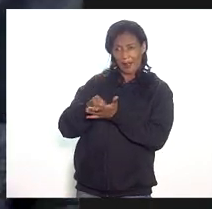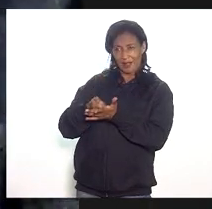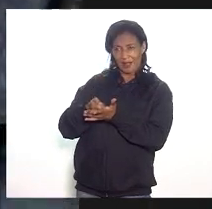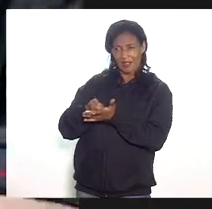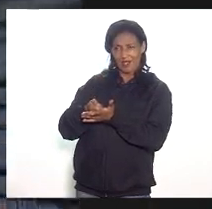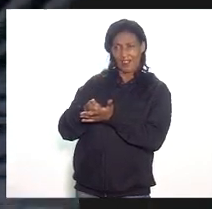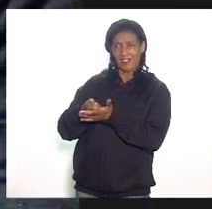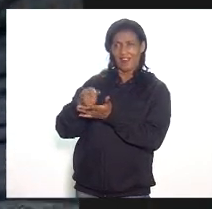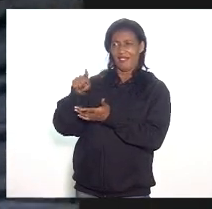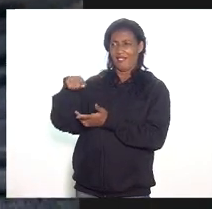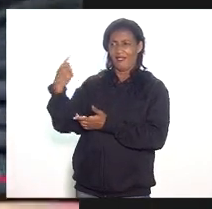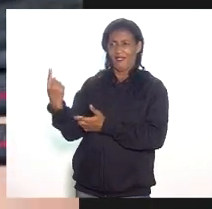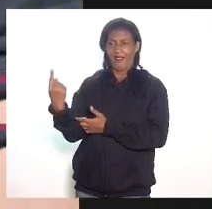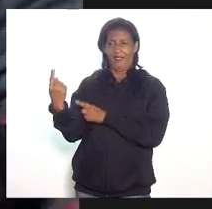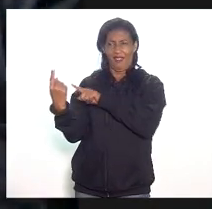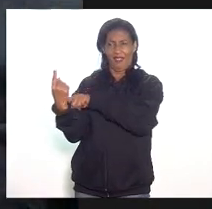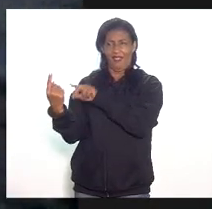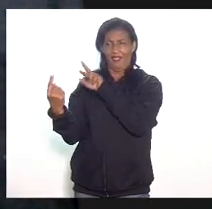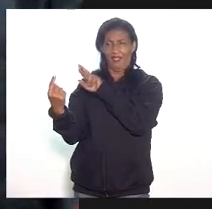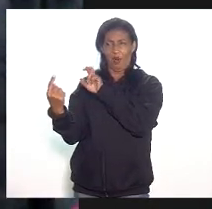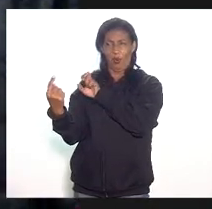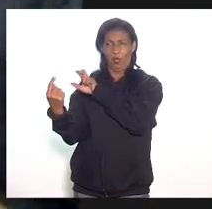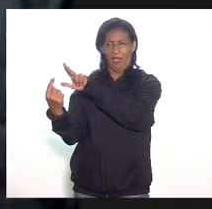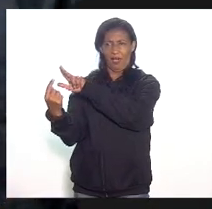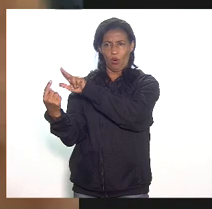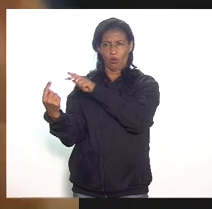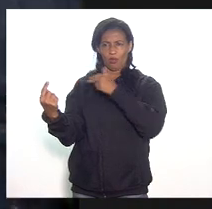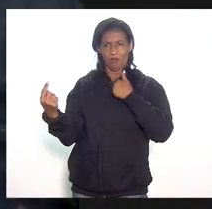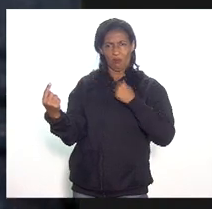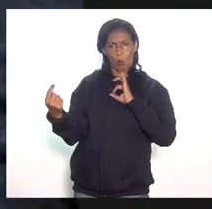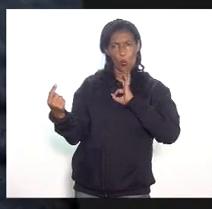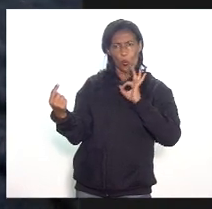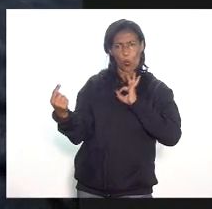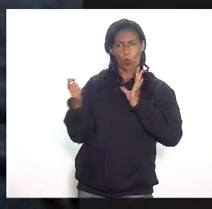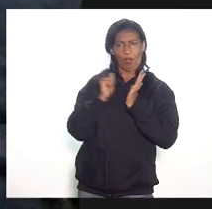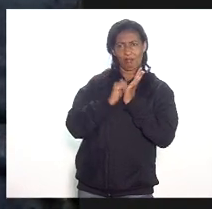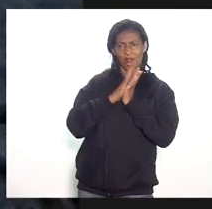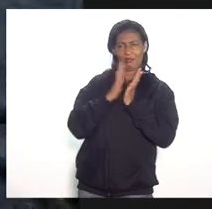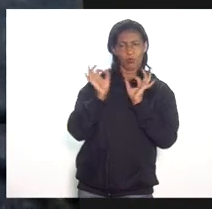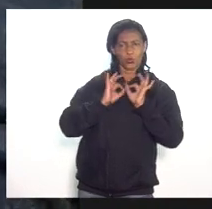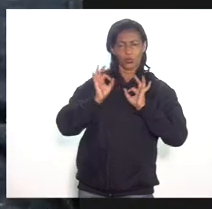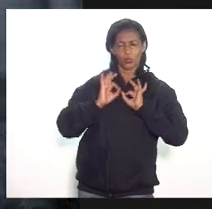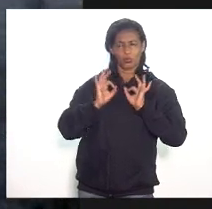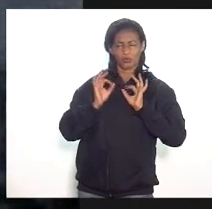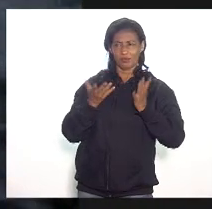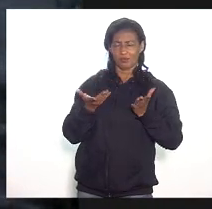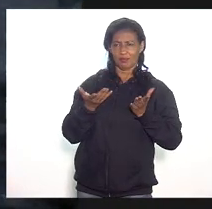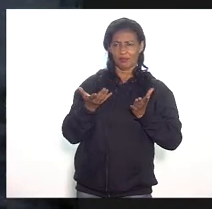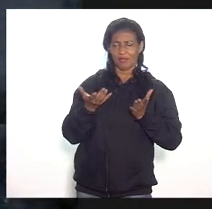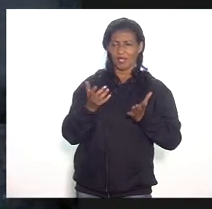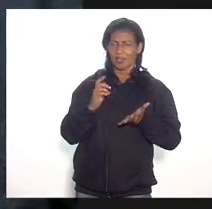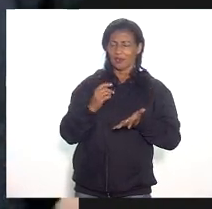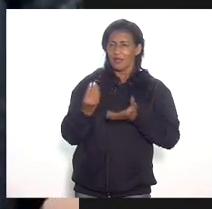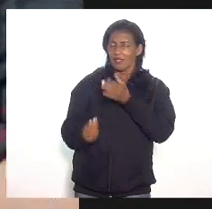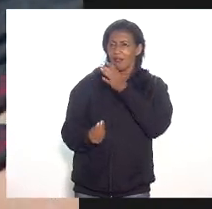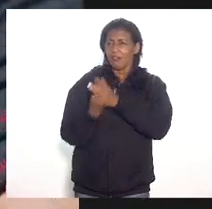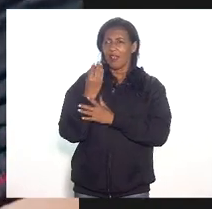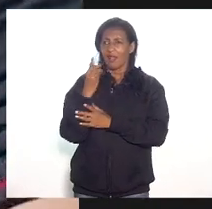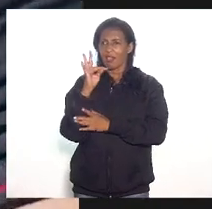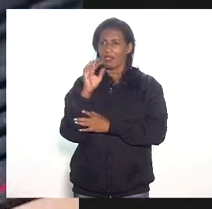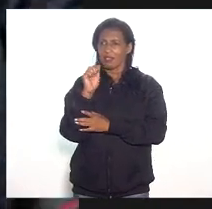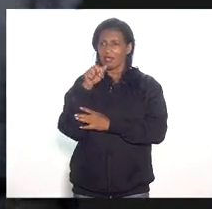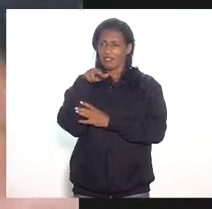imposta ao autor. Ou seja, está se criando ali uma taxa judicial num processo